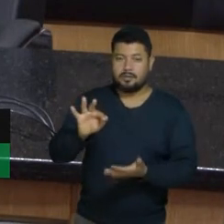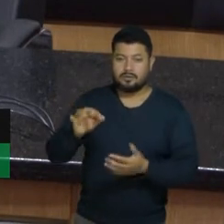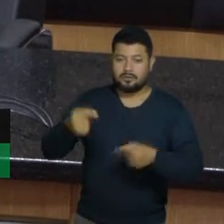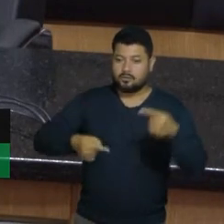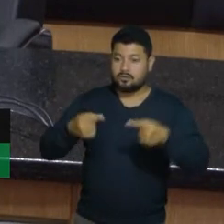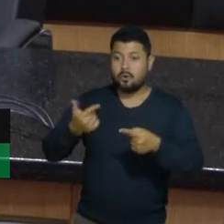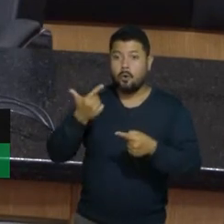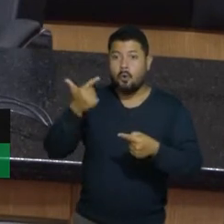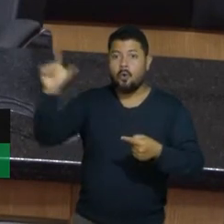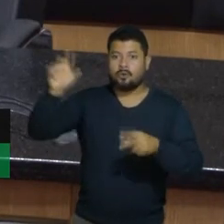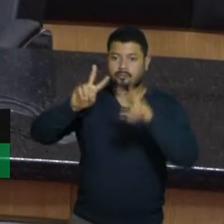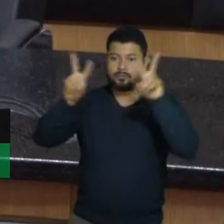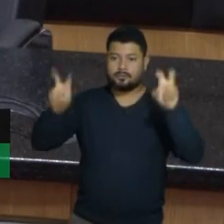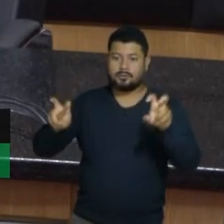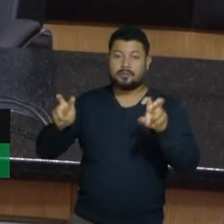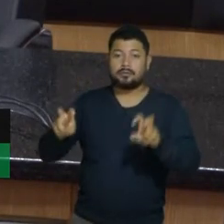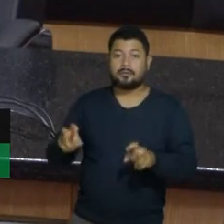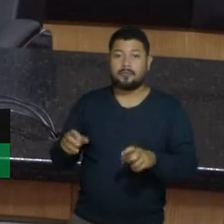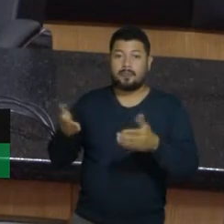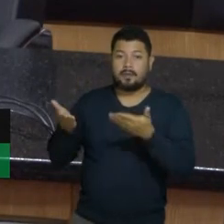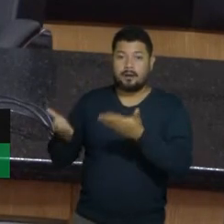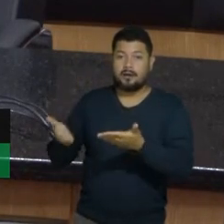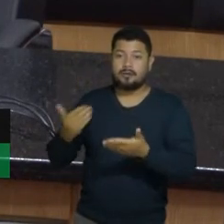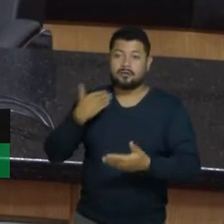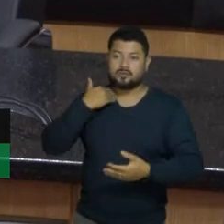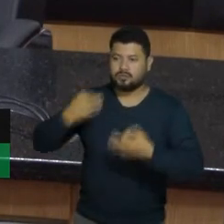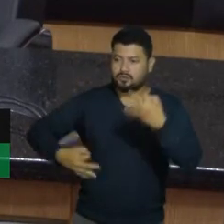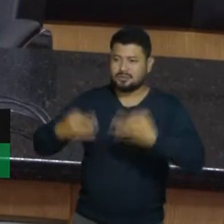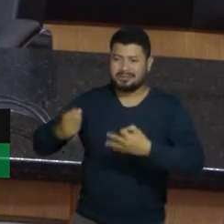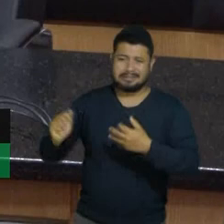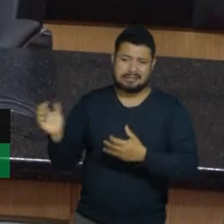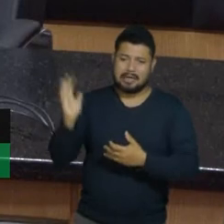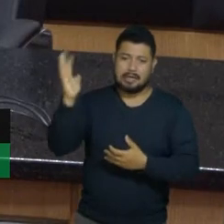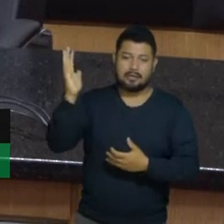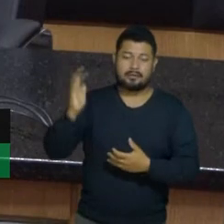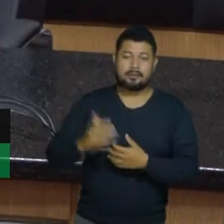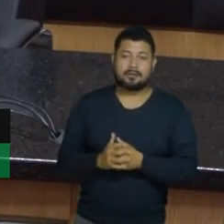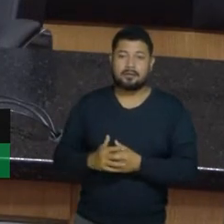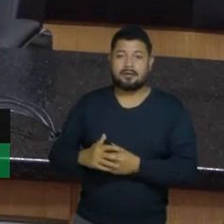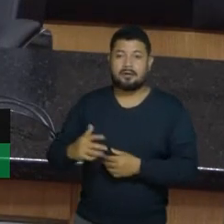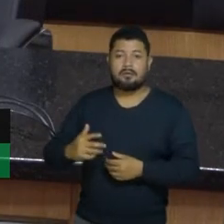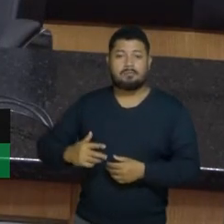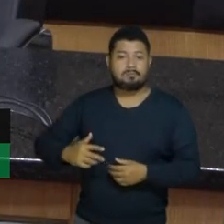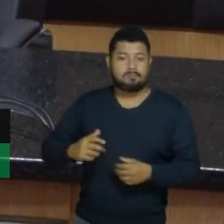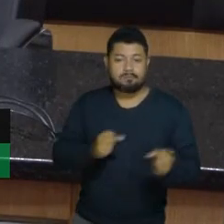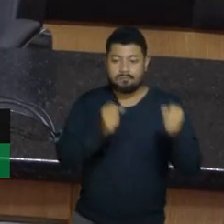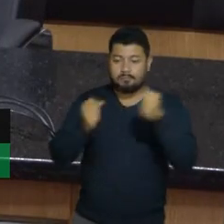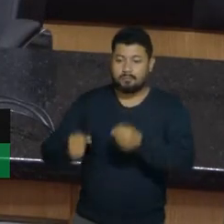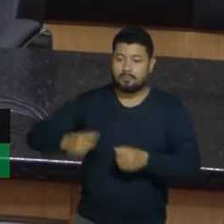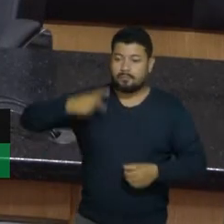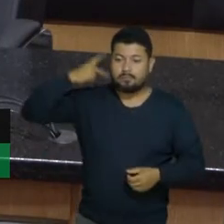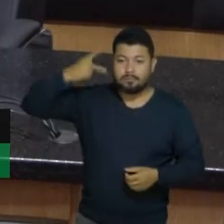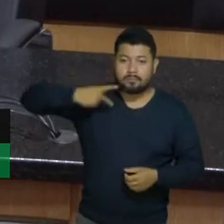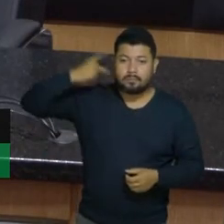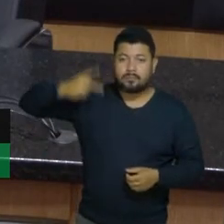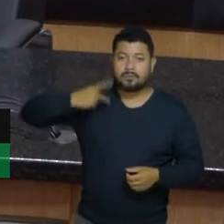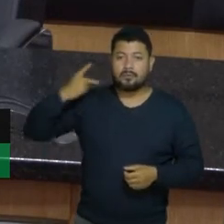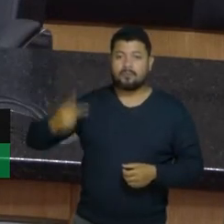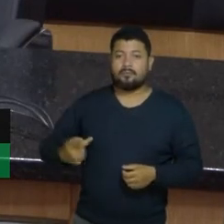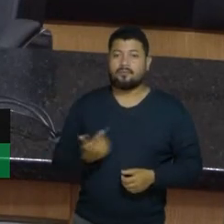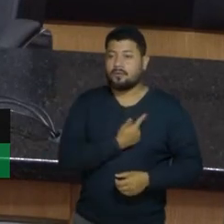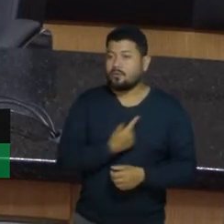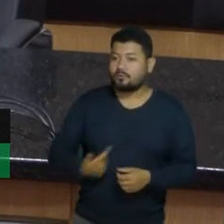temos o judiciário mais caro do mundo, né? Nós temos um poder político, governo, Câmara dos Deputados,